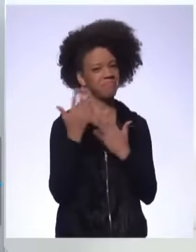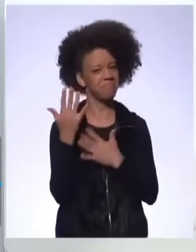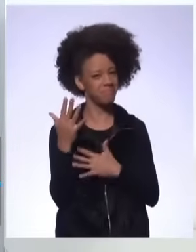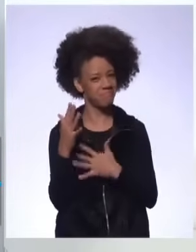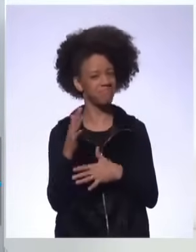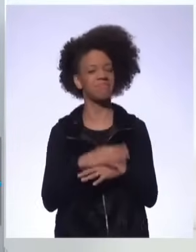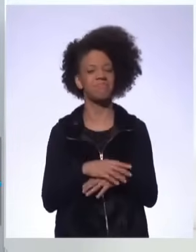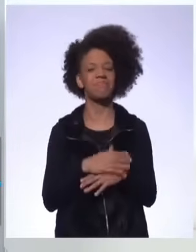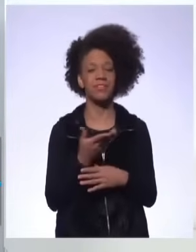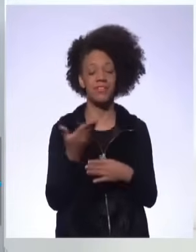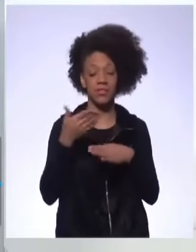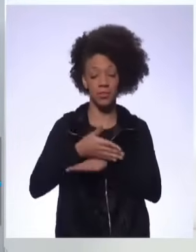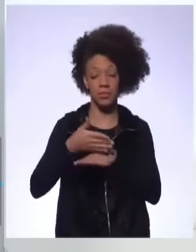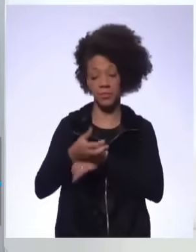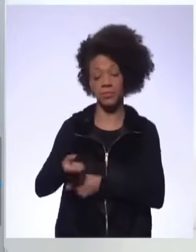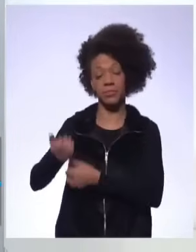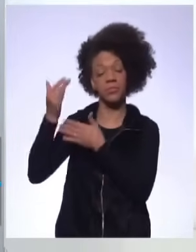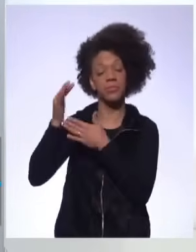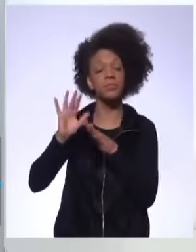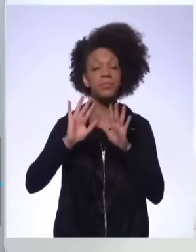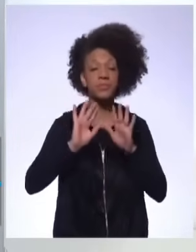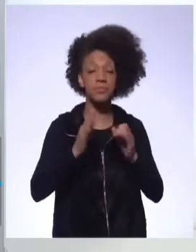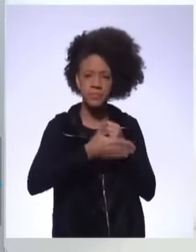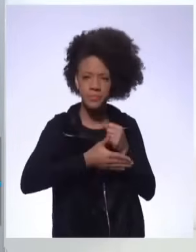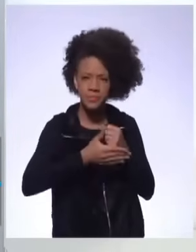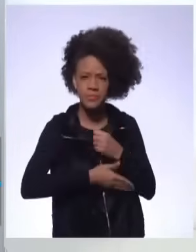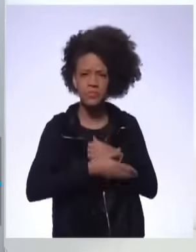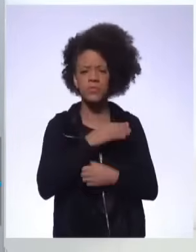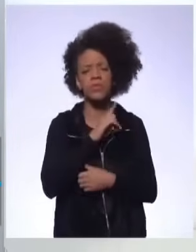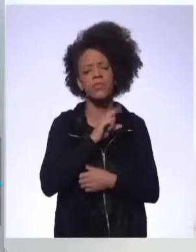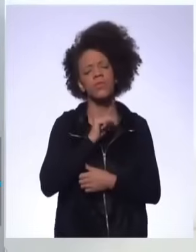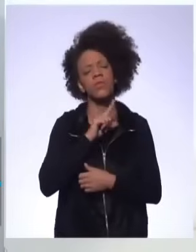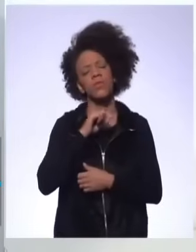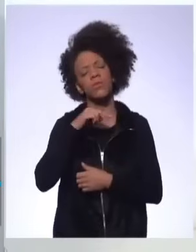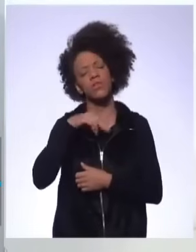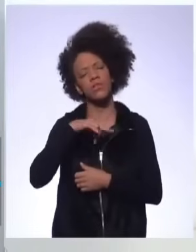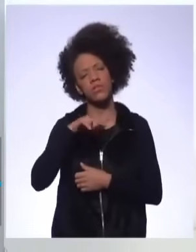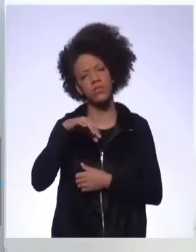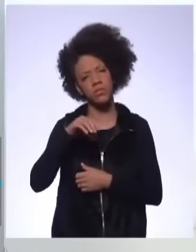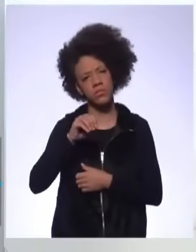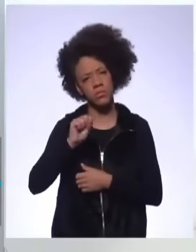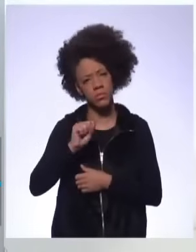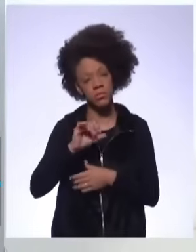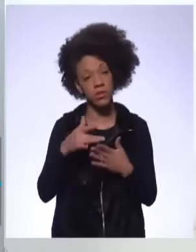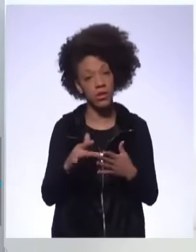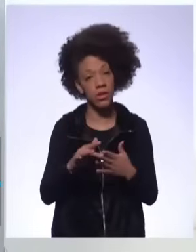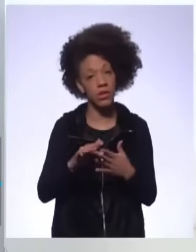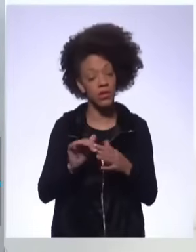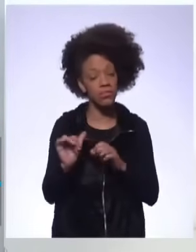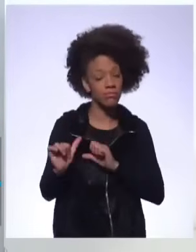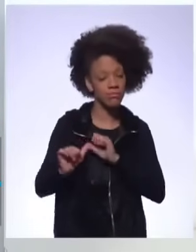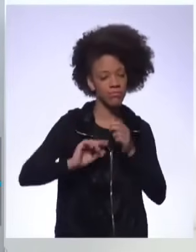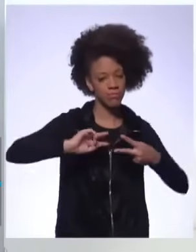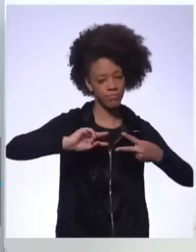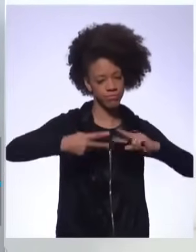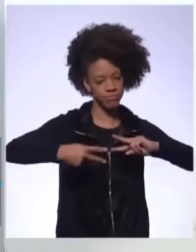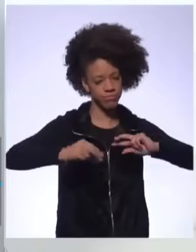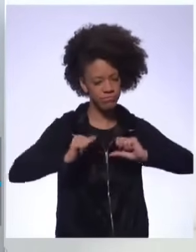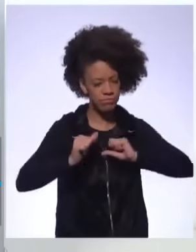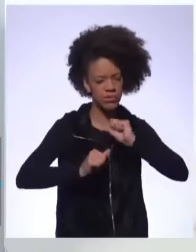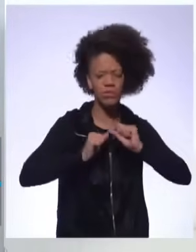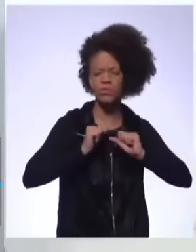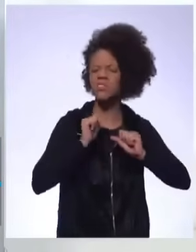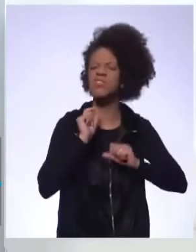de vocês, viu? Então, assim, basicamente, gente, o daltonismo, ele é uma alteração na nossa genética. Nossa, professor, o que é